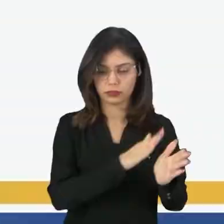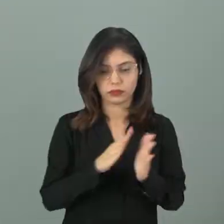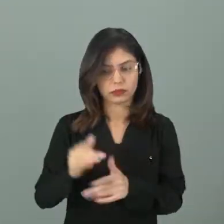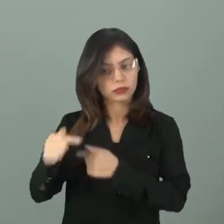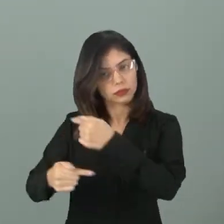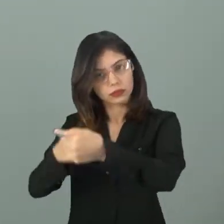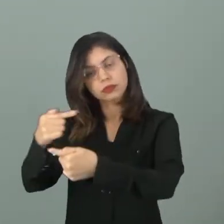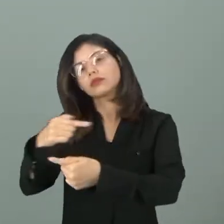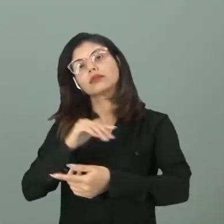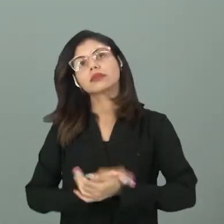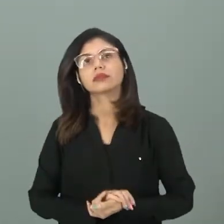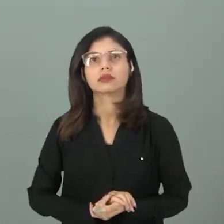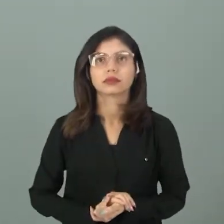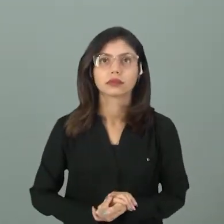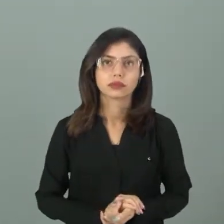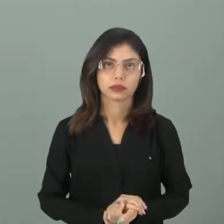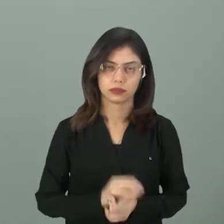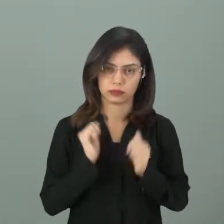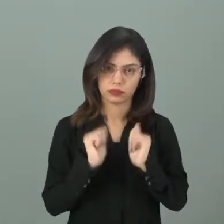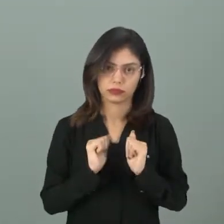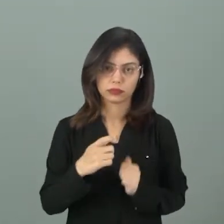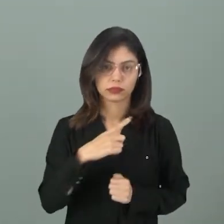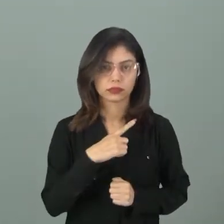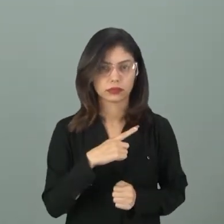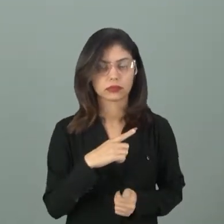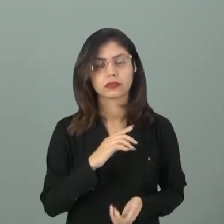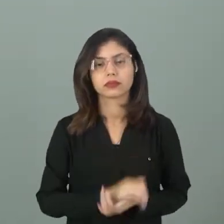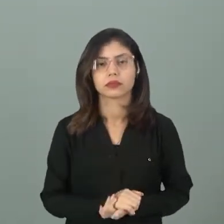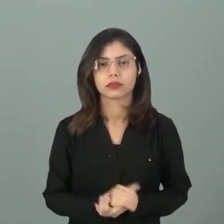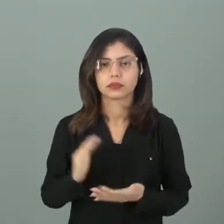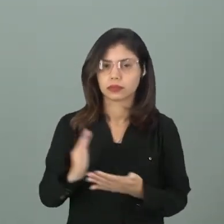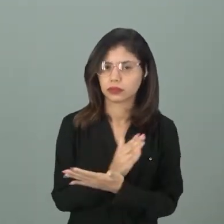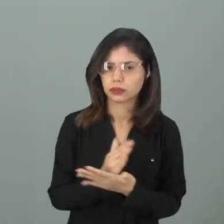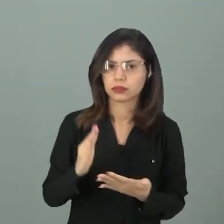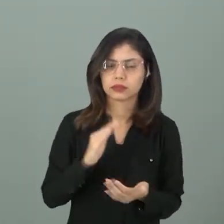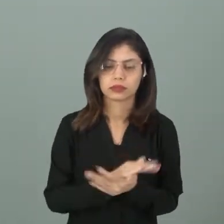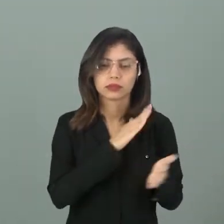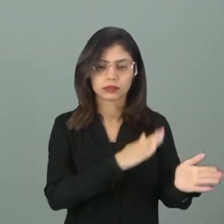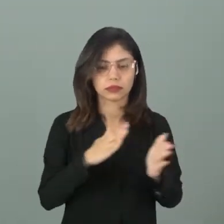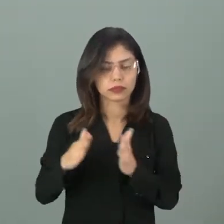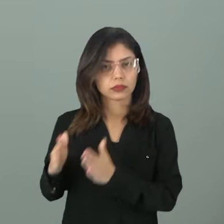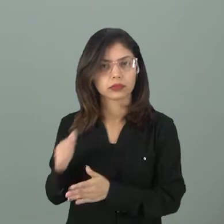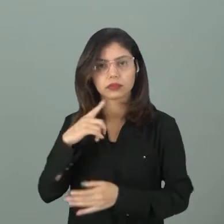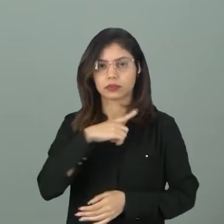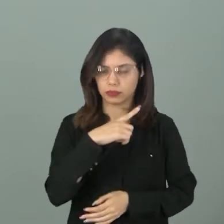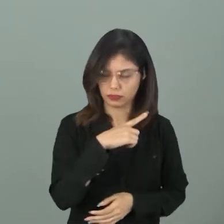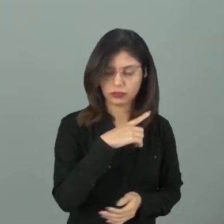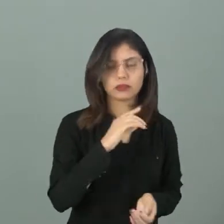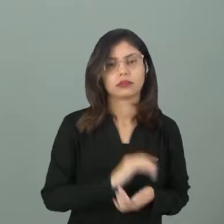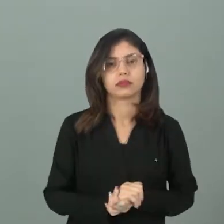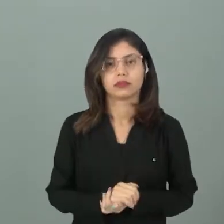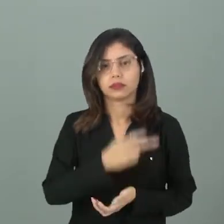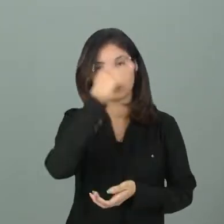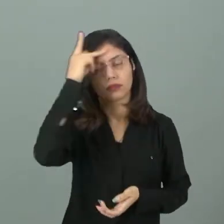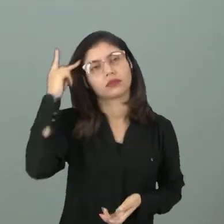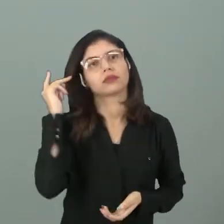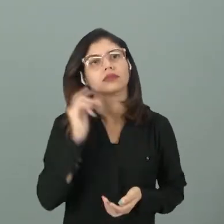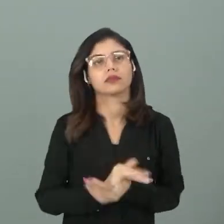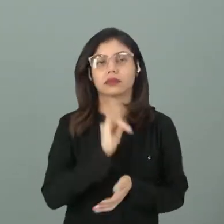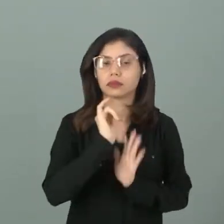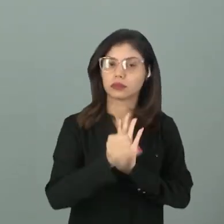em geração, pode acrescentar algumas partes da pessoa que está contando, como ele falou aí. São